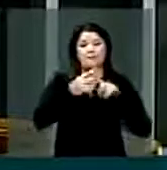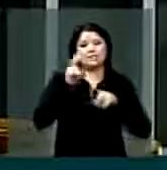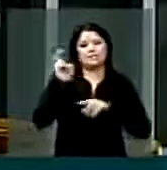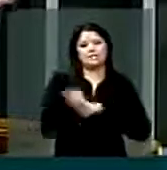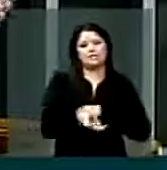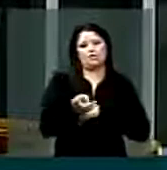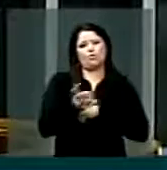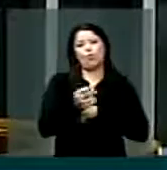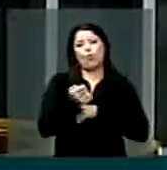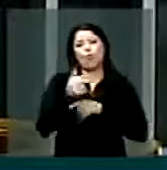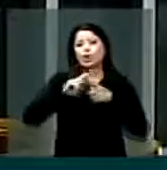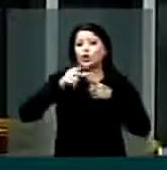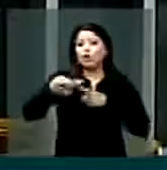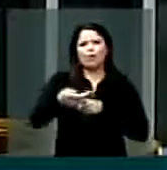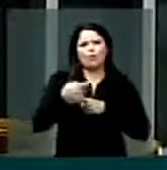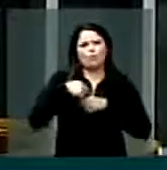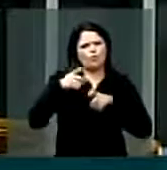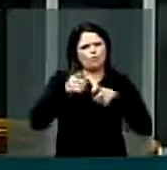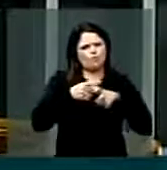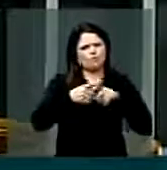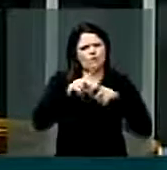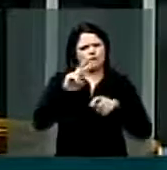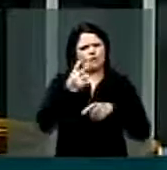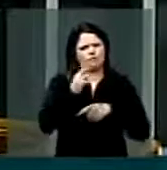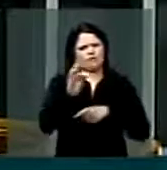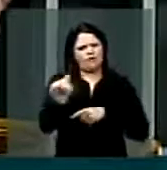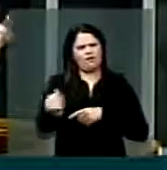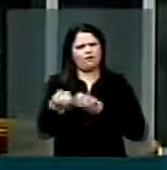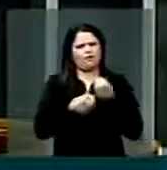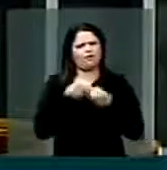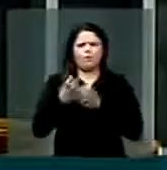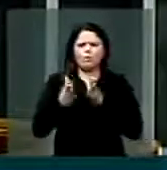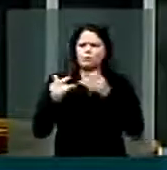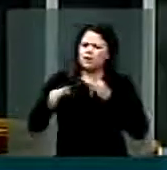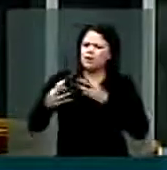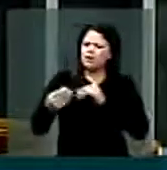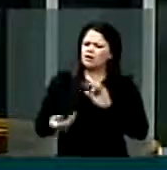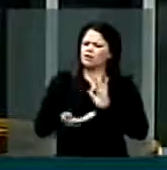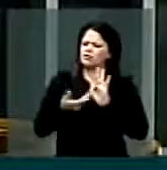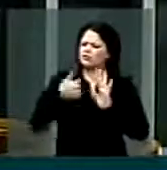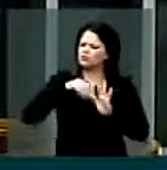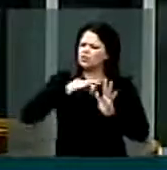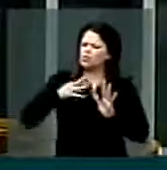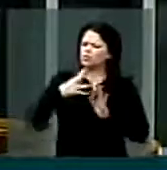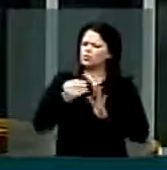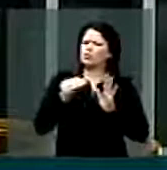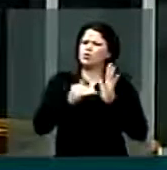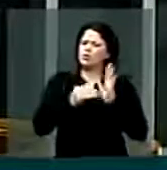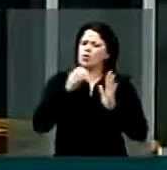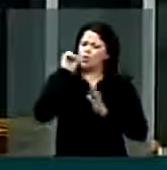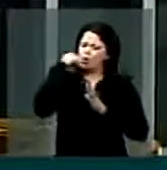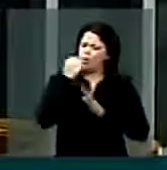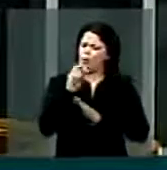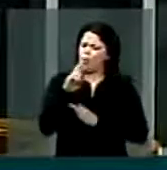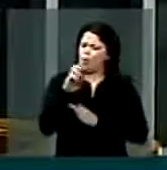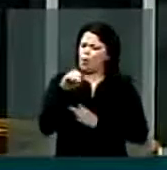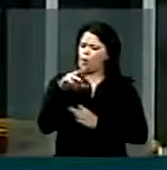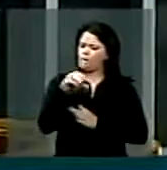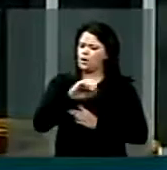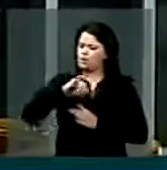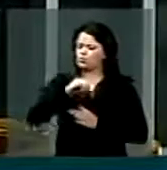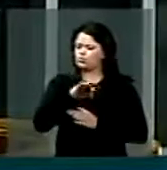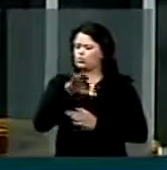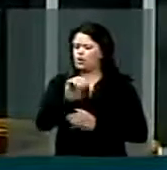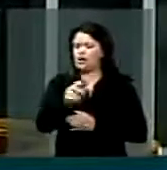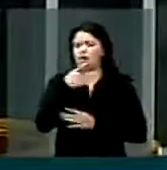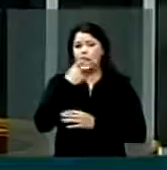5.000, quase que o dobro do médico do HFA. Então eu conclamo a casa para que todos nós, senador Romero Jucá, que é o relator do Orçamento Geral da